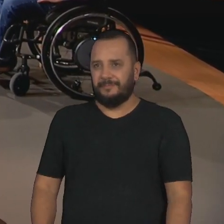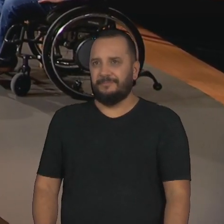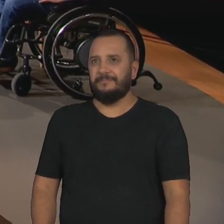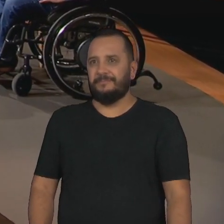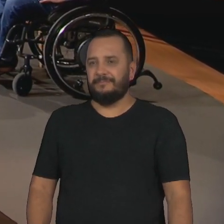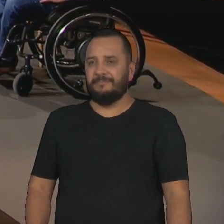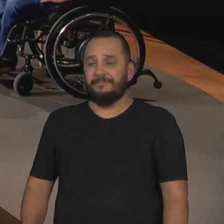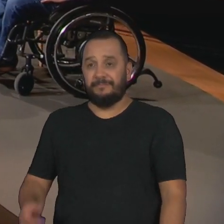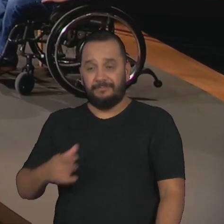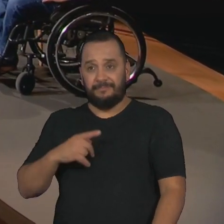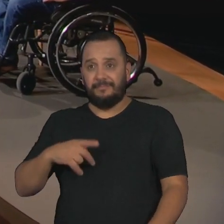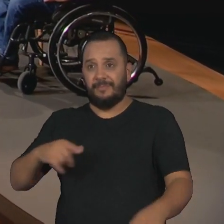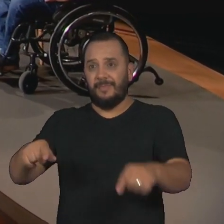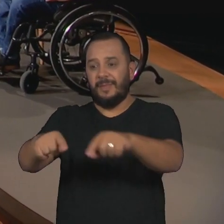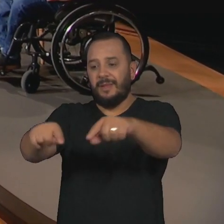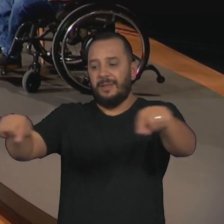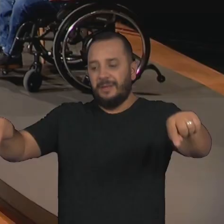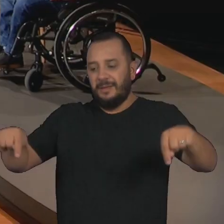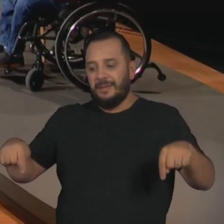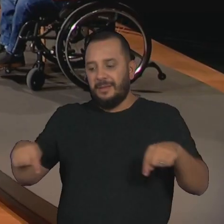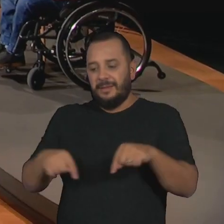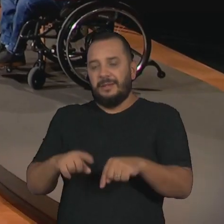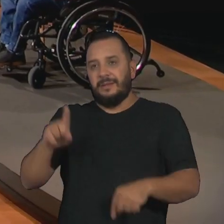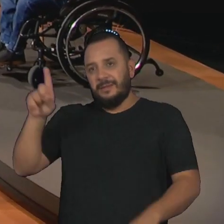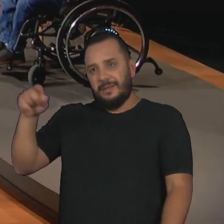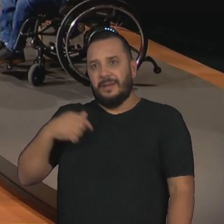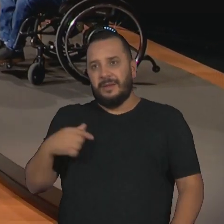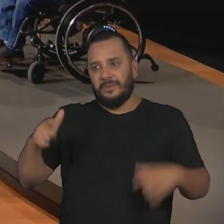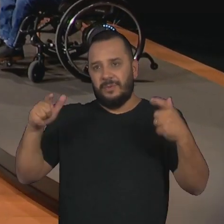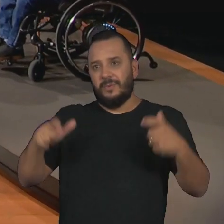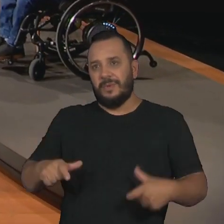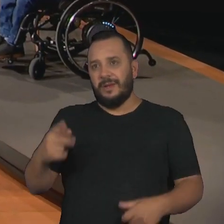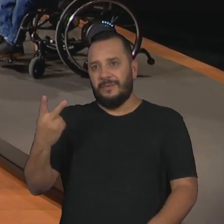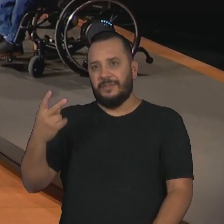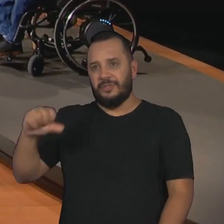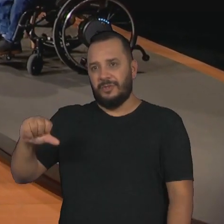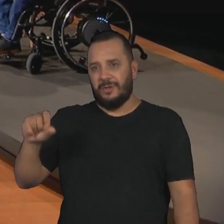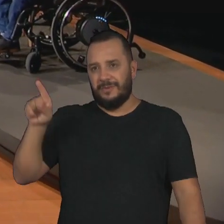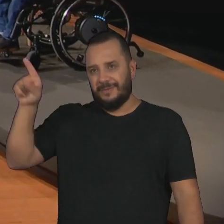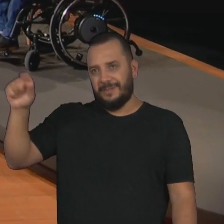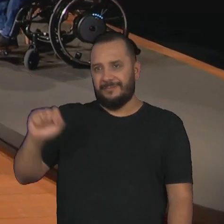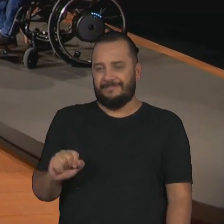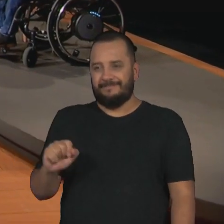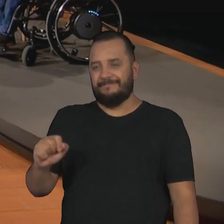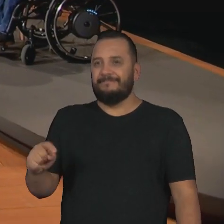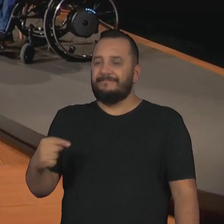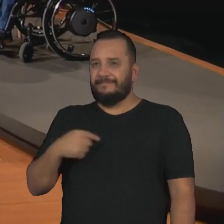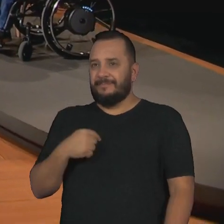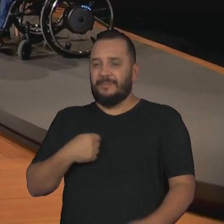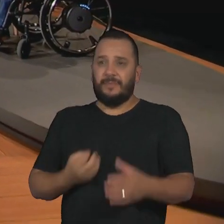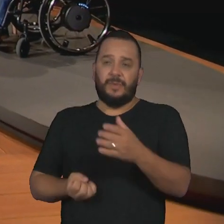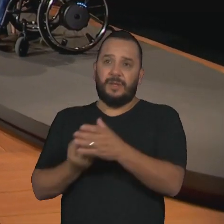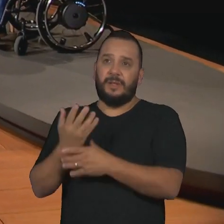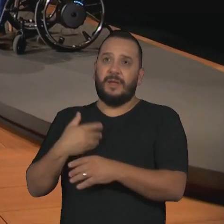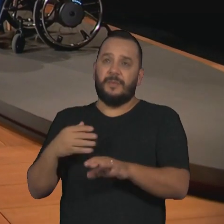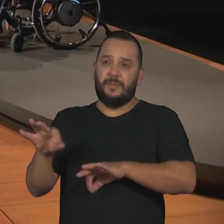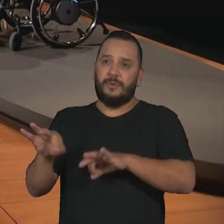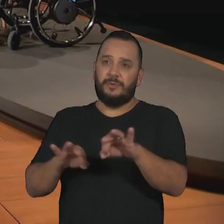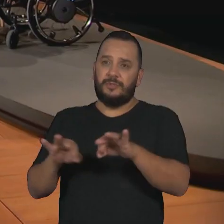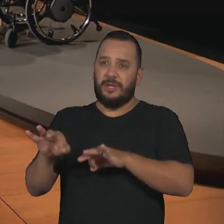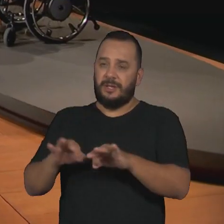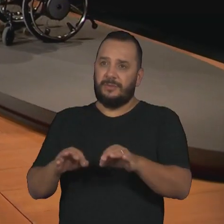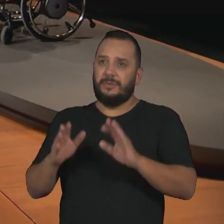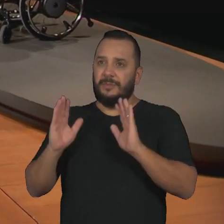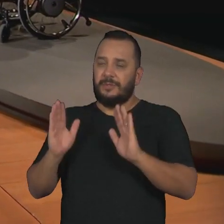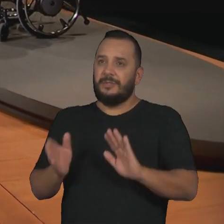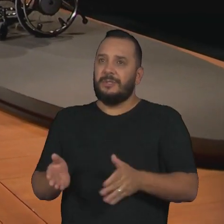num terreno ali em Pinheiros, e eu tinha feito um projeto que a gráfica do